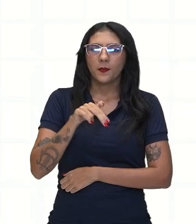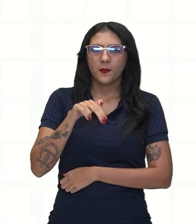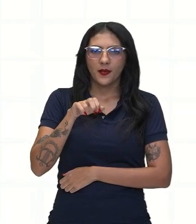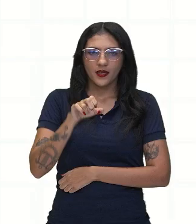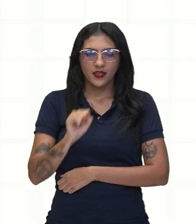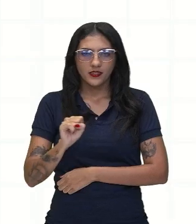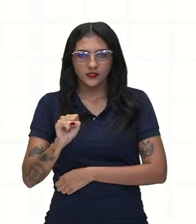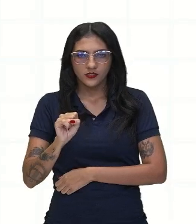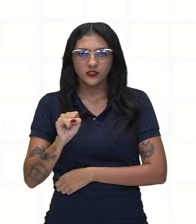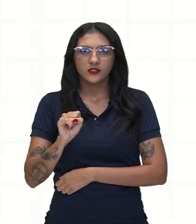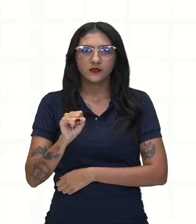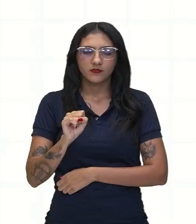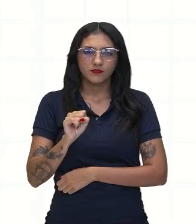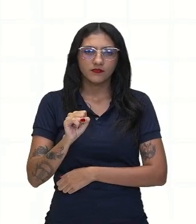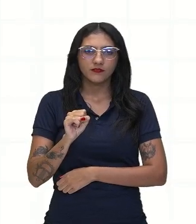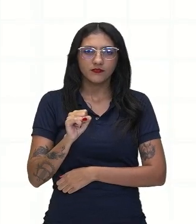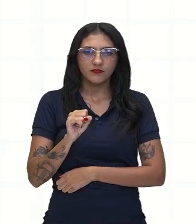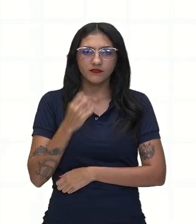Parabéns.